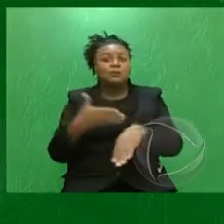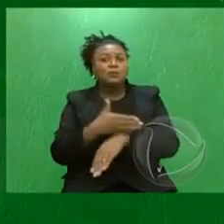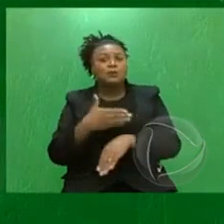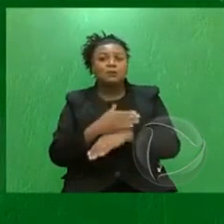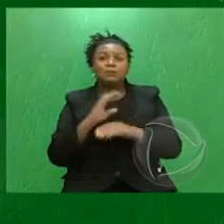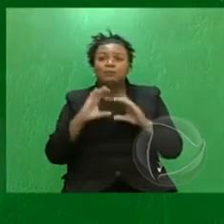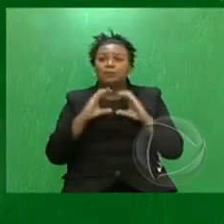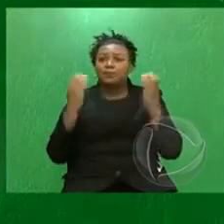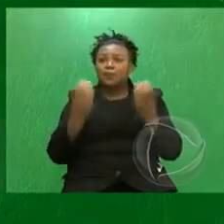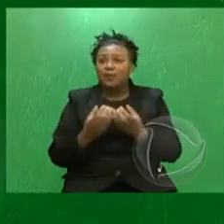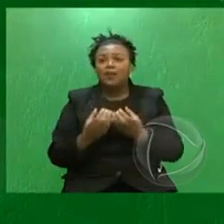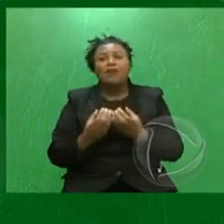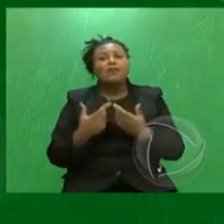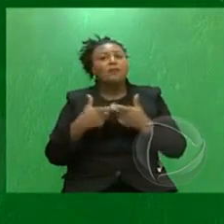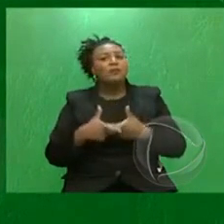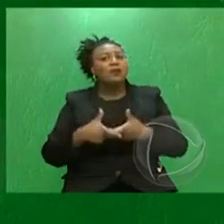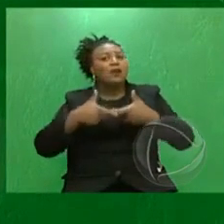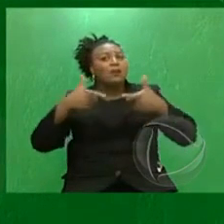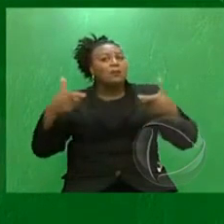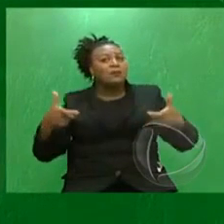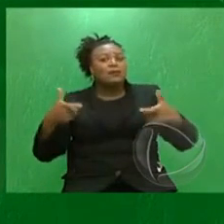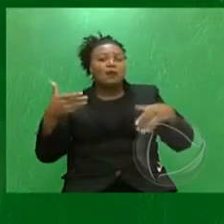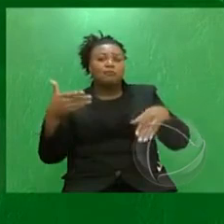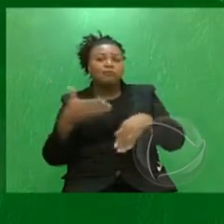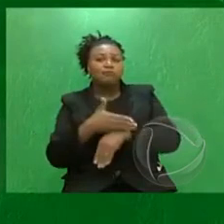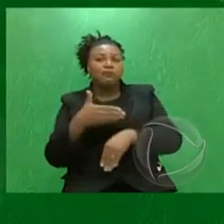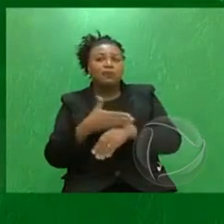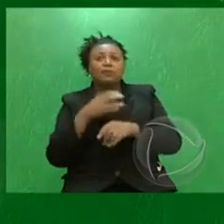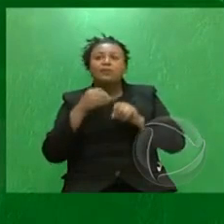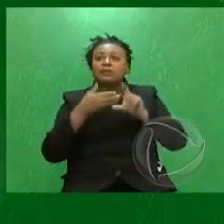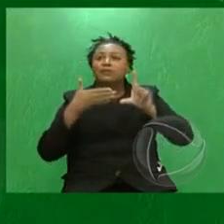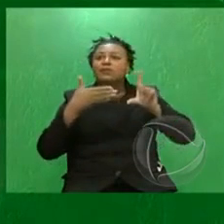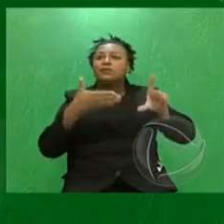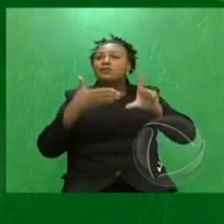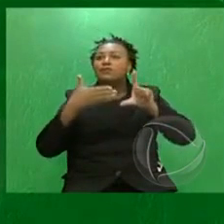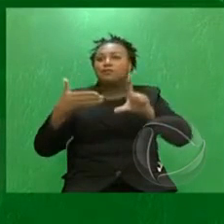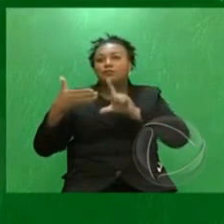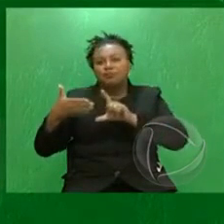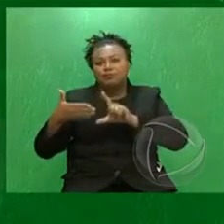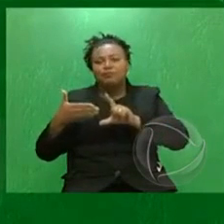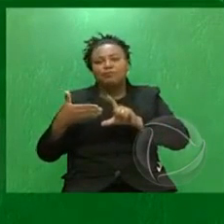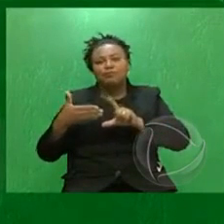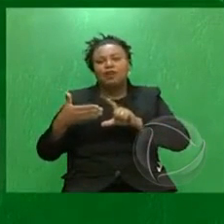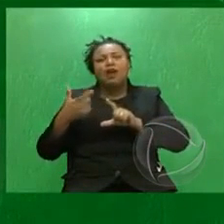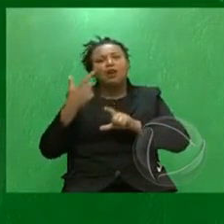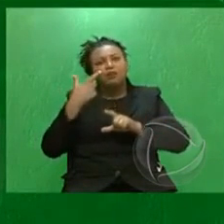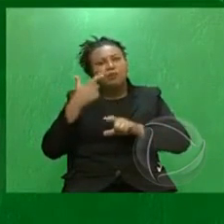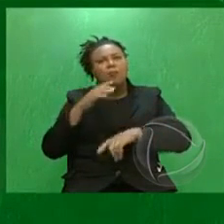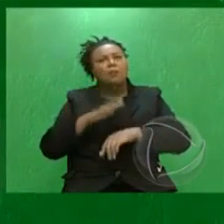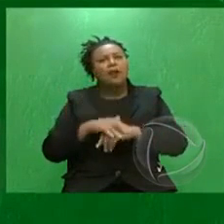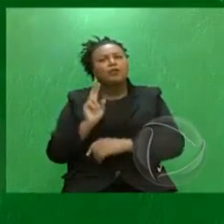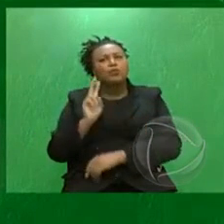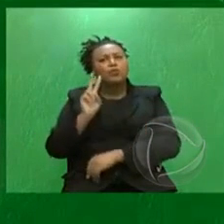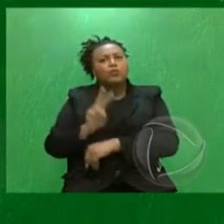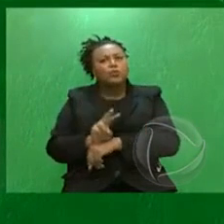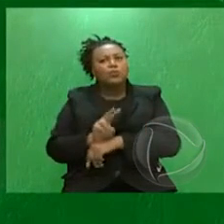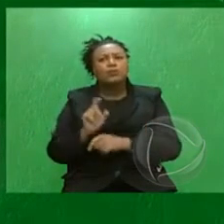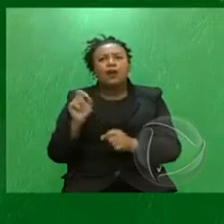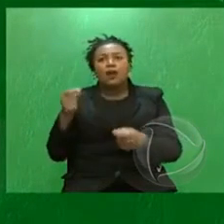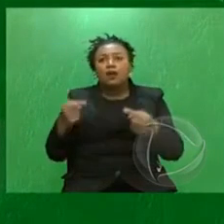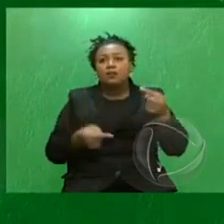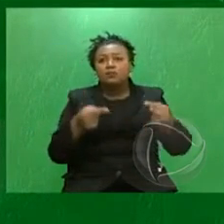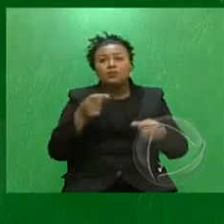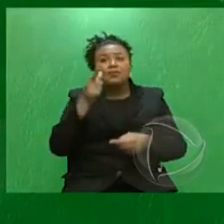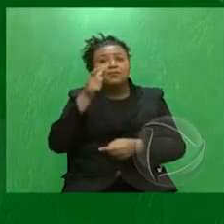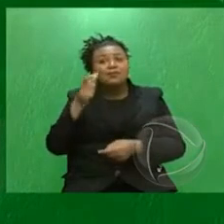ano. Vamos ampliar a presença em nossas plataformas online. Vamos ficar mais vigilantes nas discussões